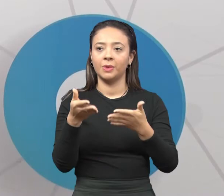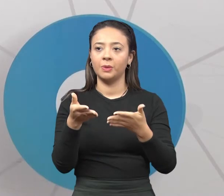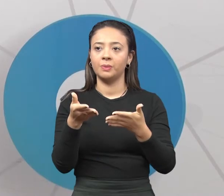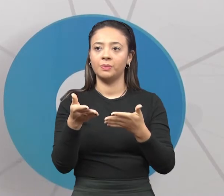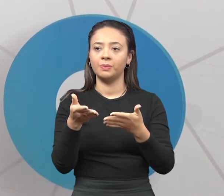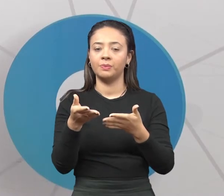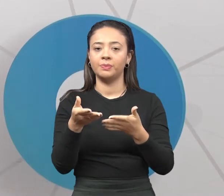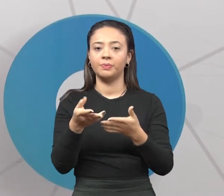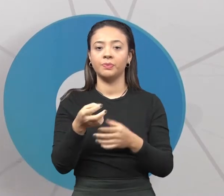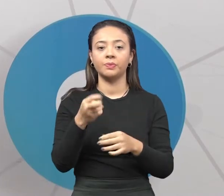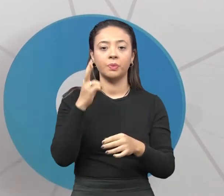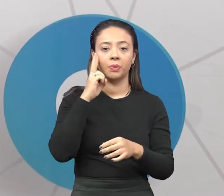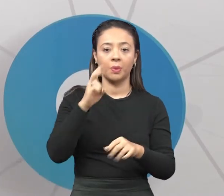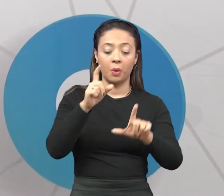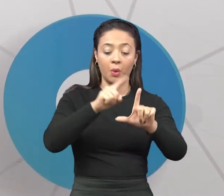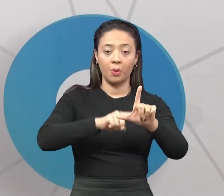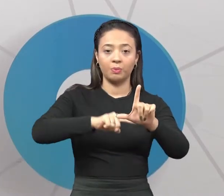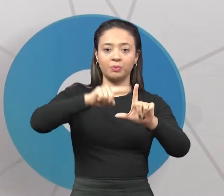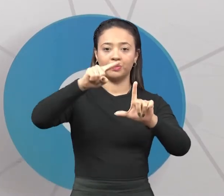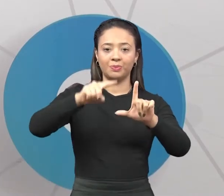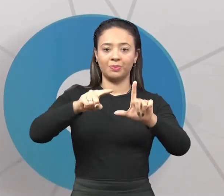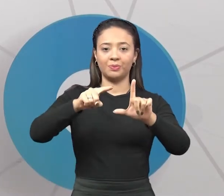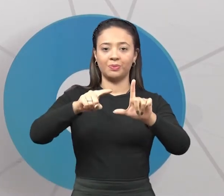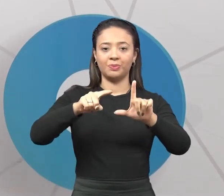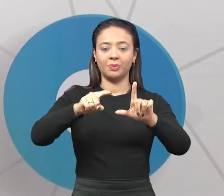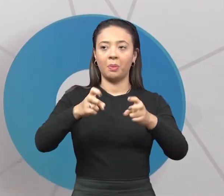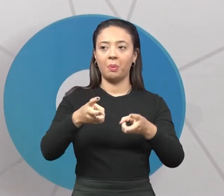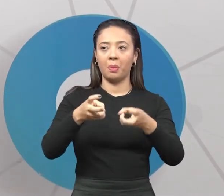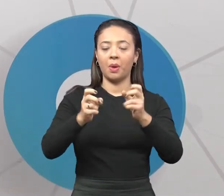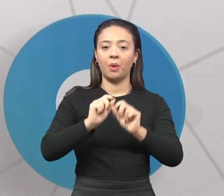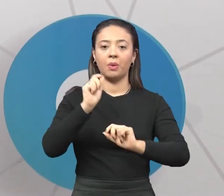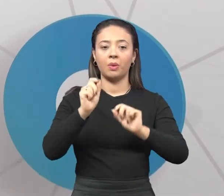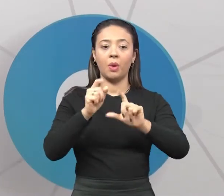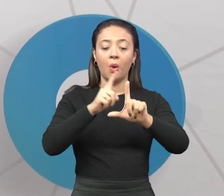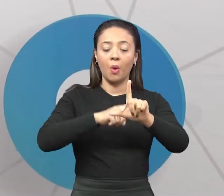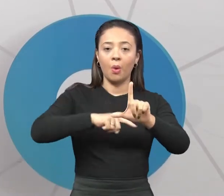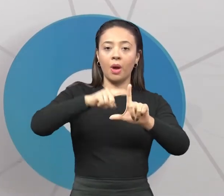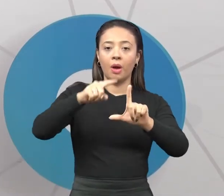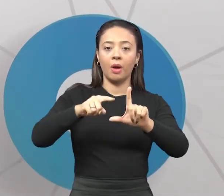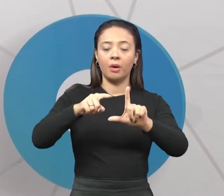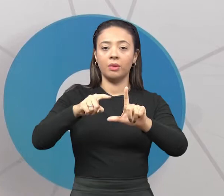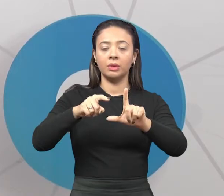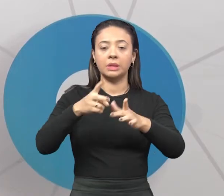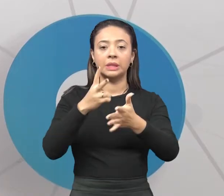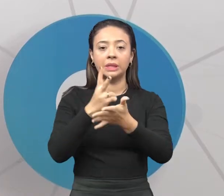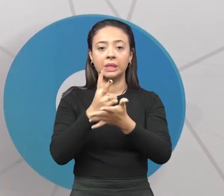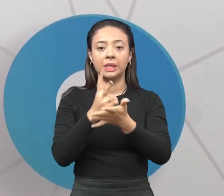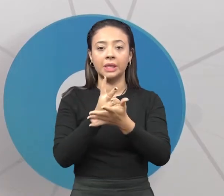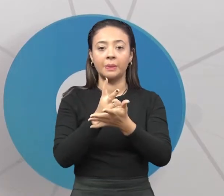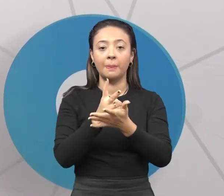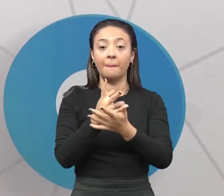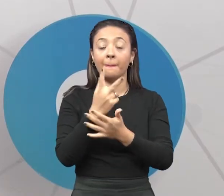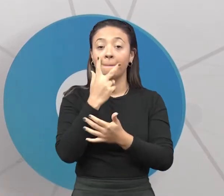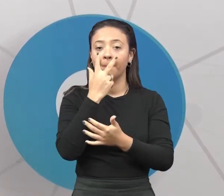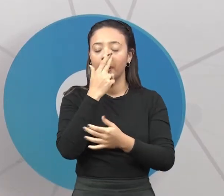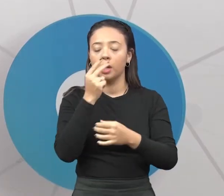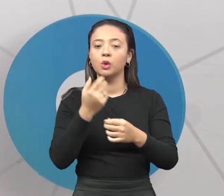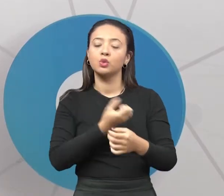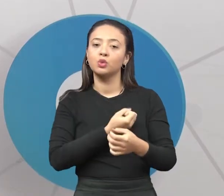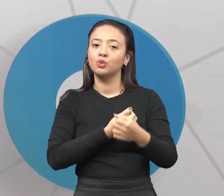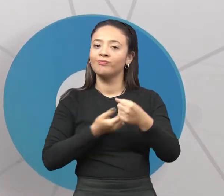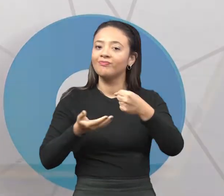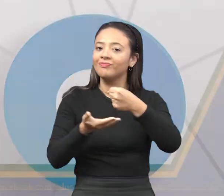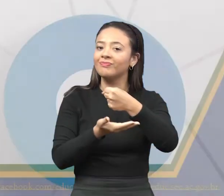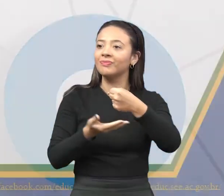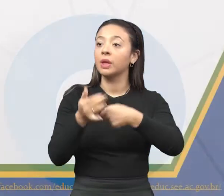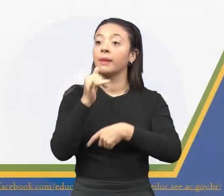Acerca do gráfico dessa função, nós vimos que o gráfico ele vai se comportar conforme o valor da nossa base. Por